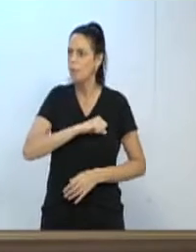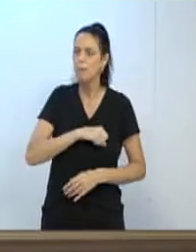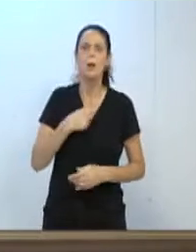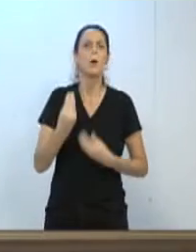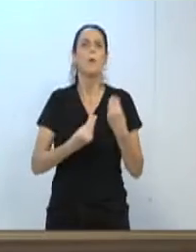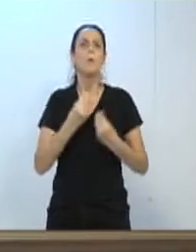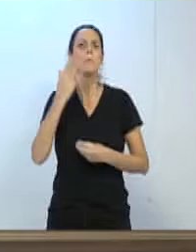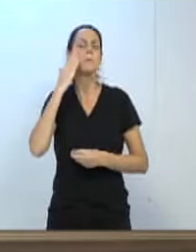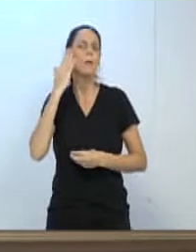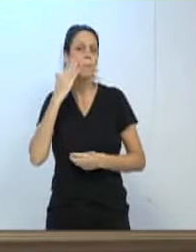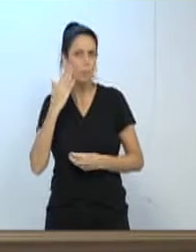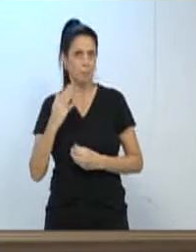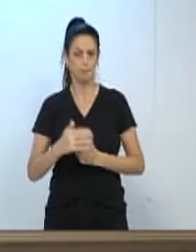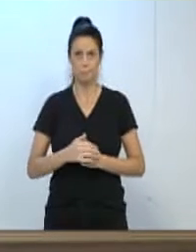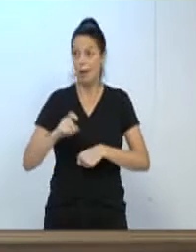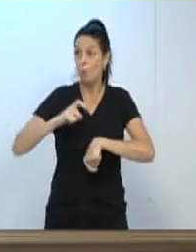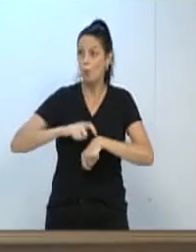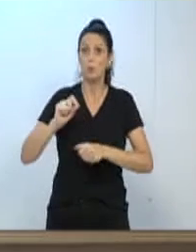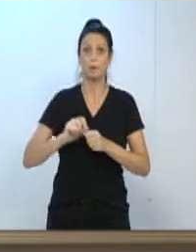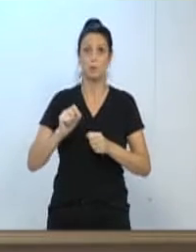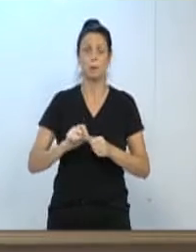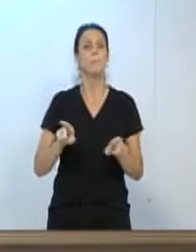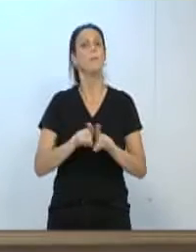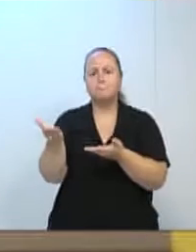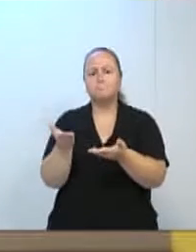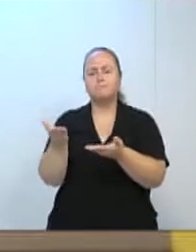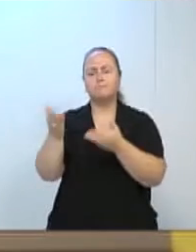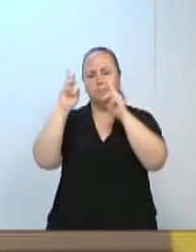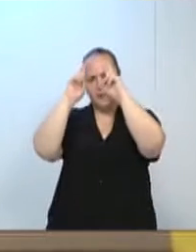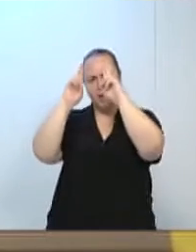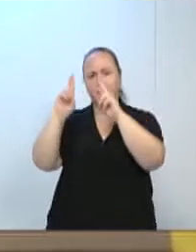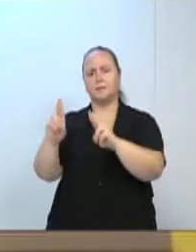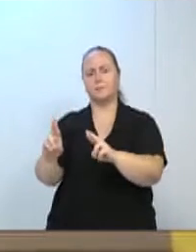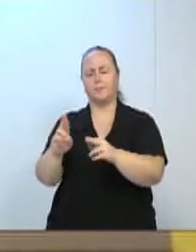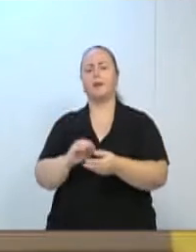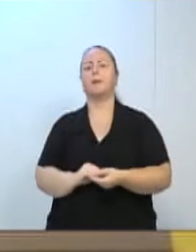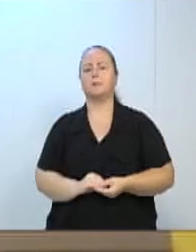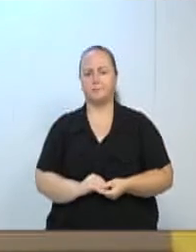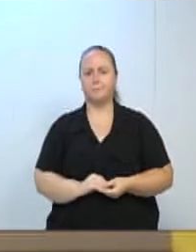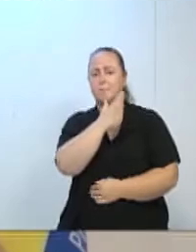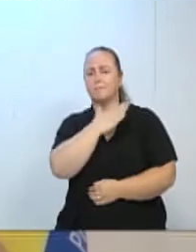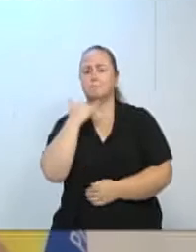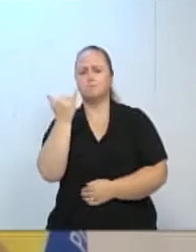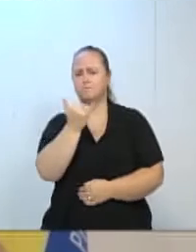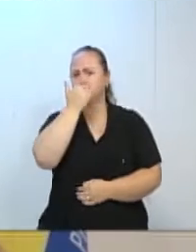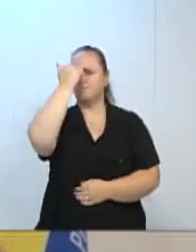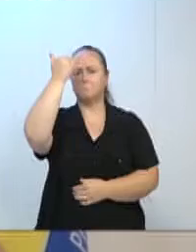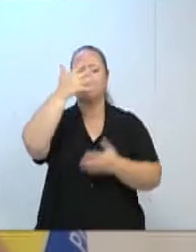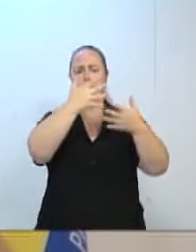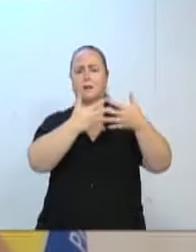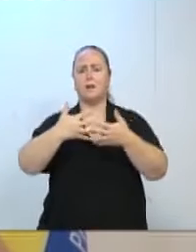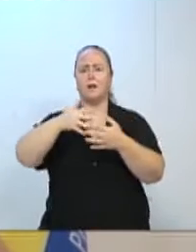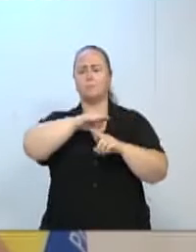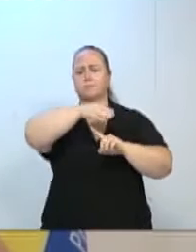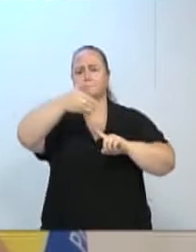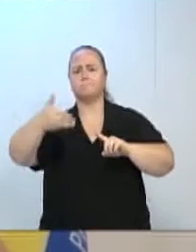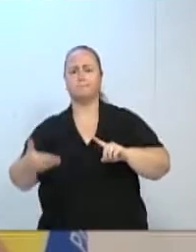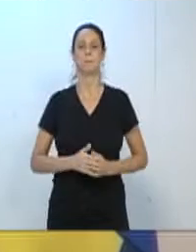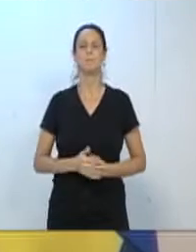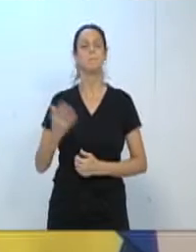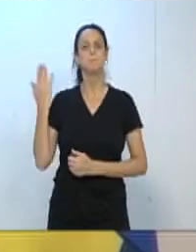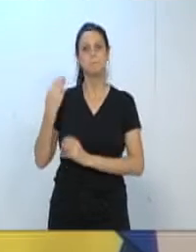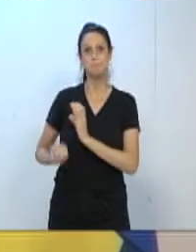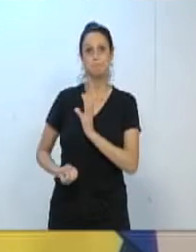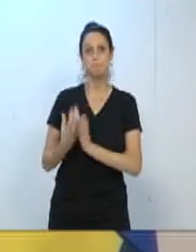reformar e modernizar os computadores da sala de informática os parlamentares Mirins titulares se pronunciaram durante